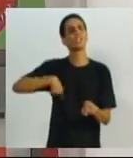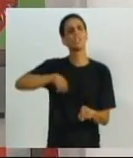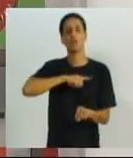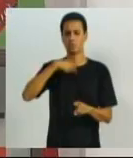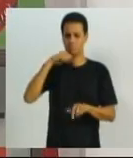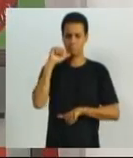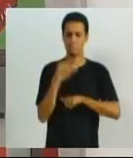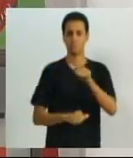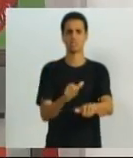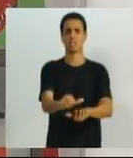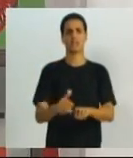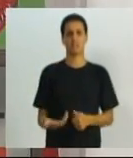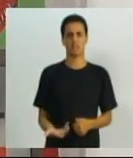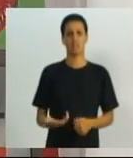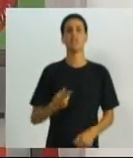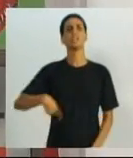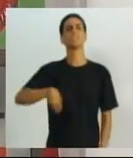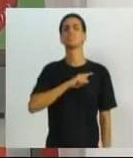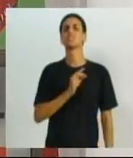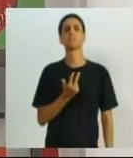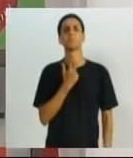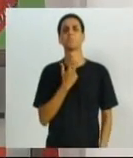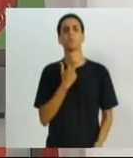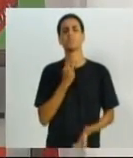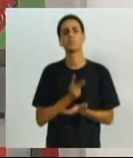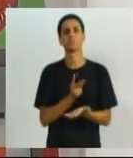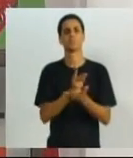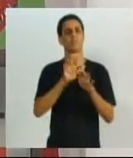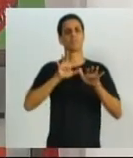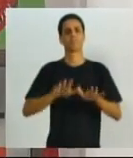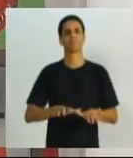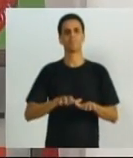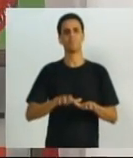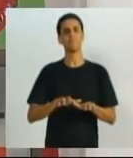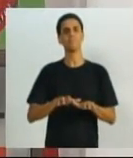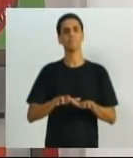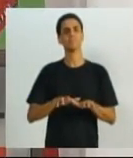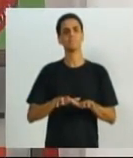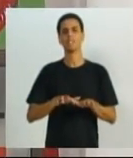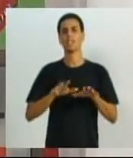mudar. Nós não podemos alimentar